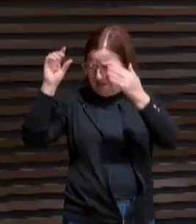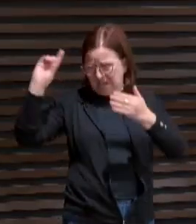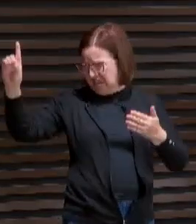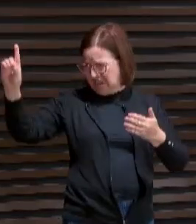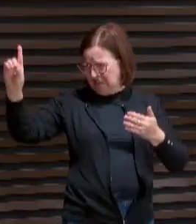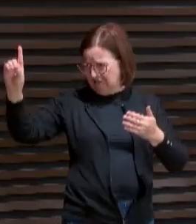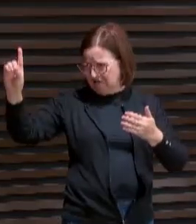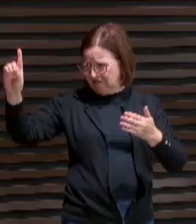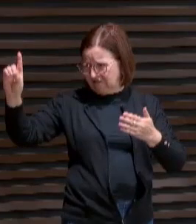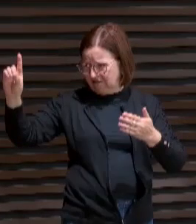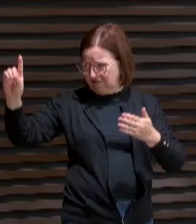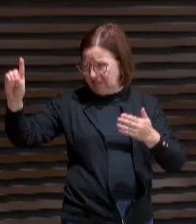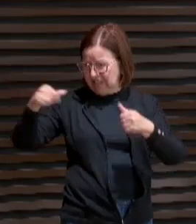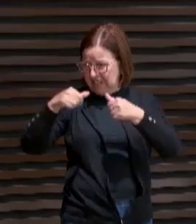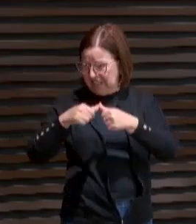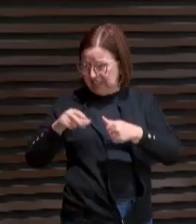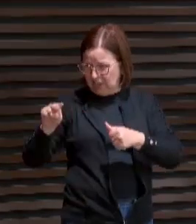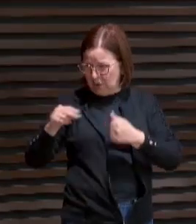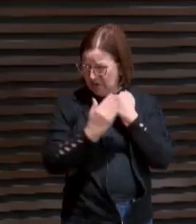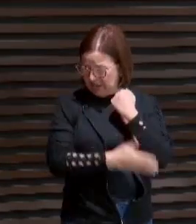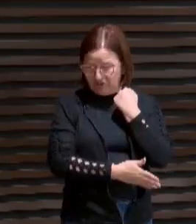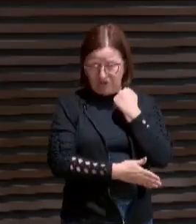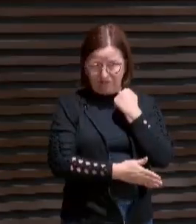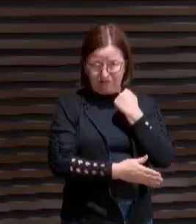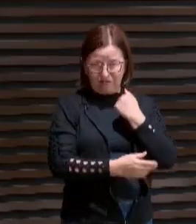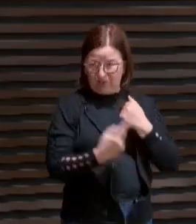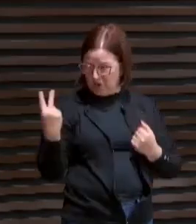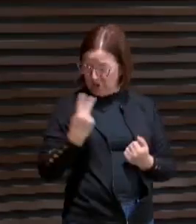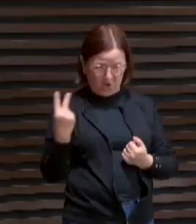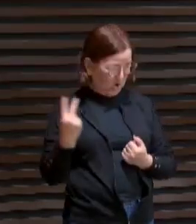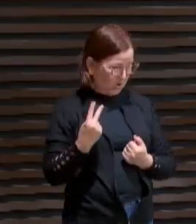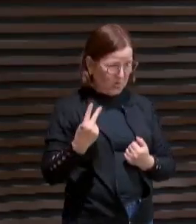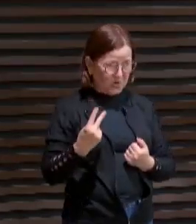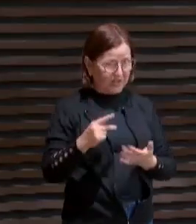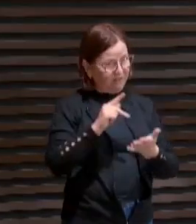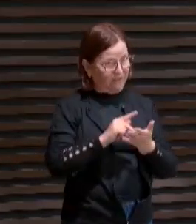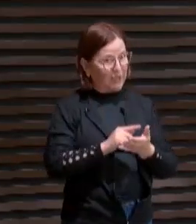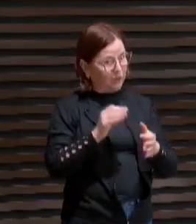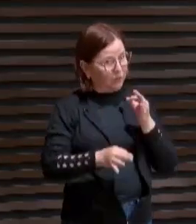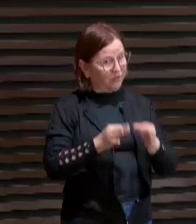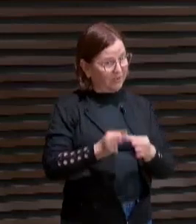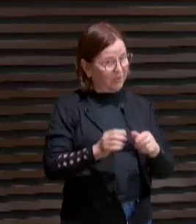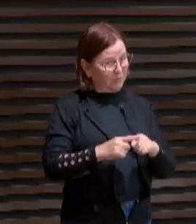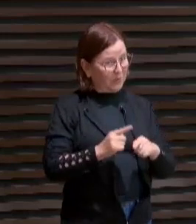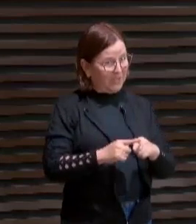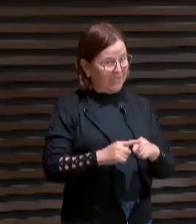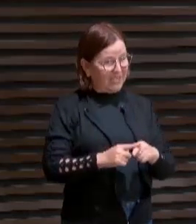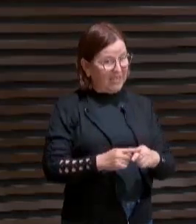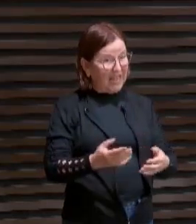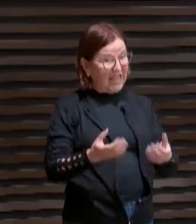estando sob igual sentença? Nós, na verdade, com justiça, porque